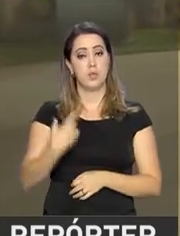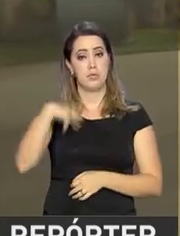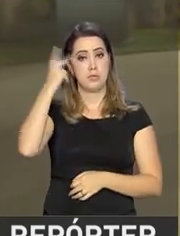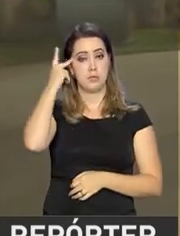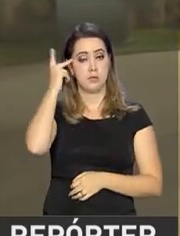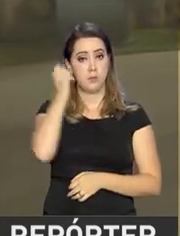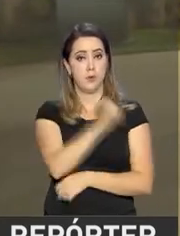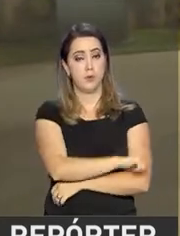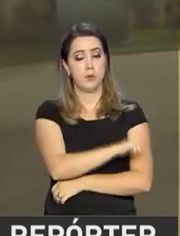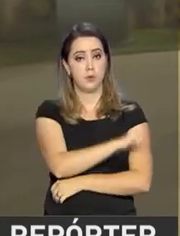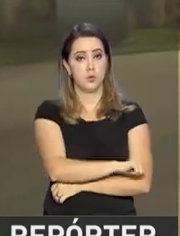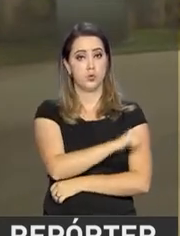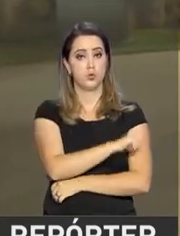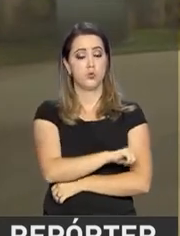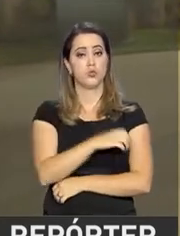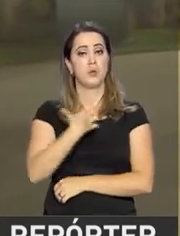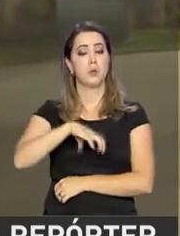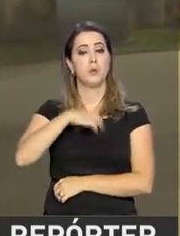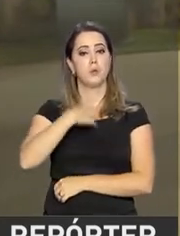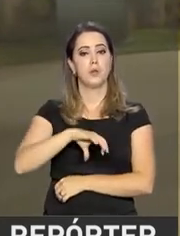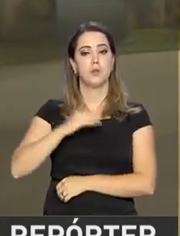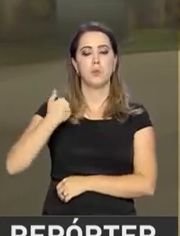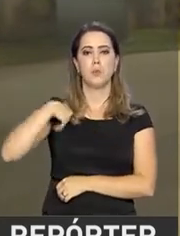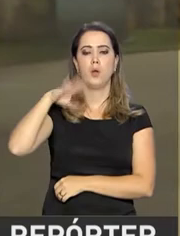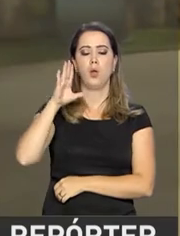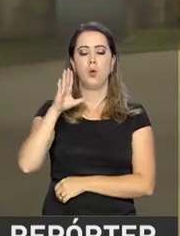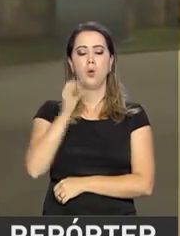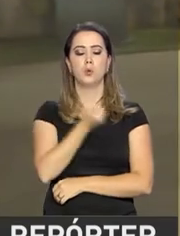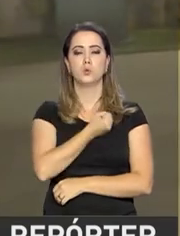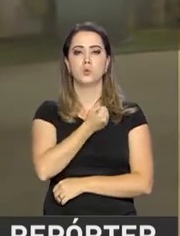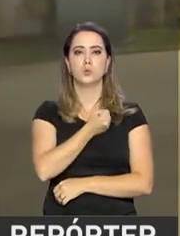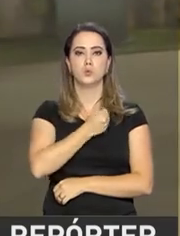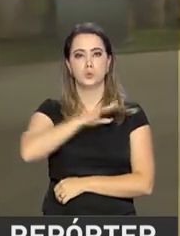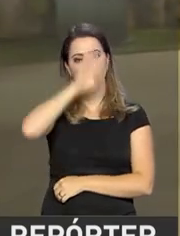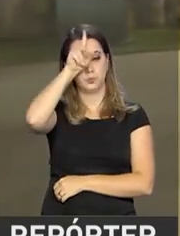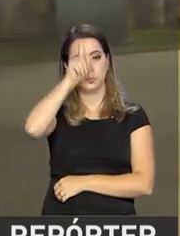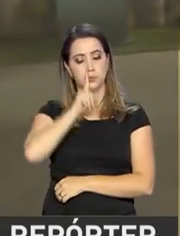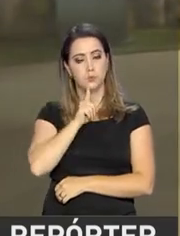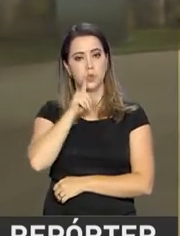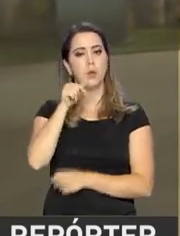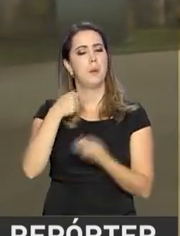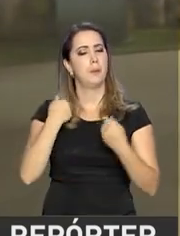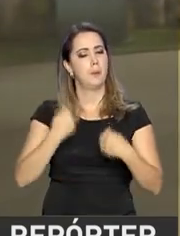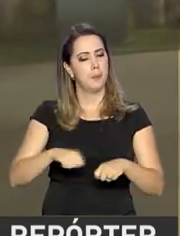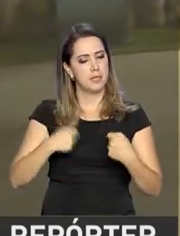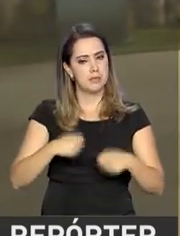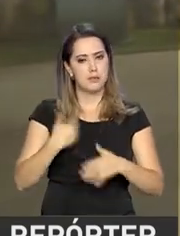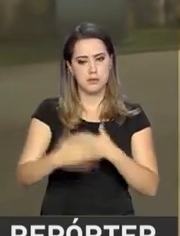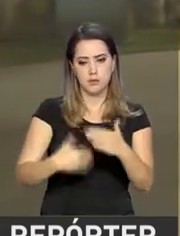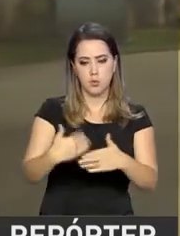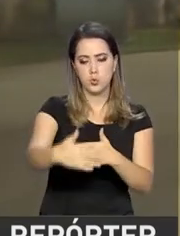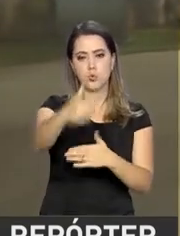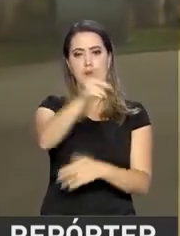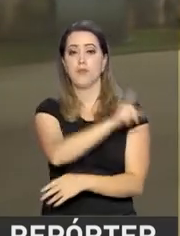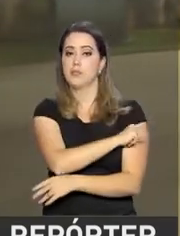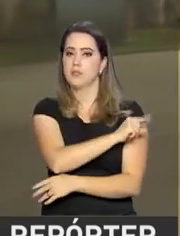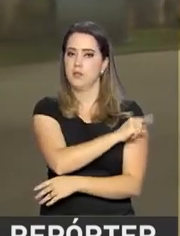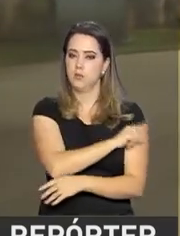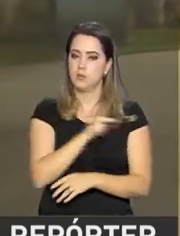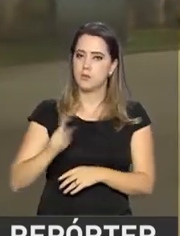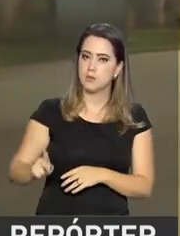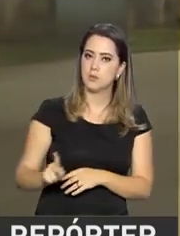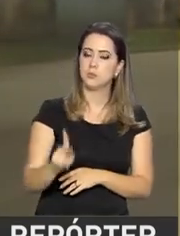Rio de Janeiro e Bahia, estados com maior número de casos de febre amarela, vão continuar com a campanha de vacinação.